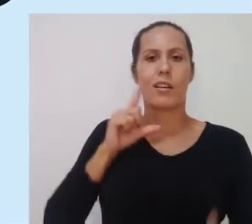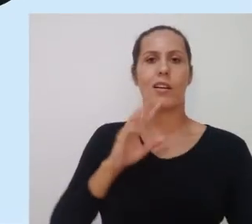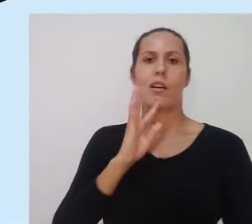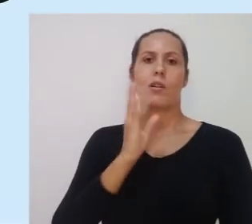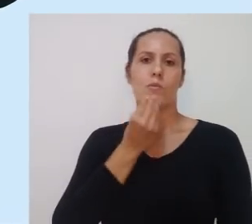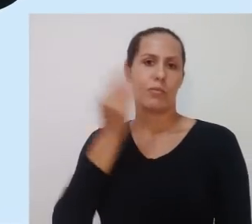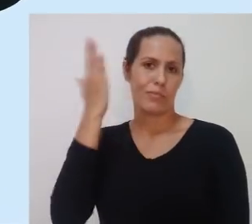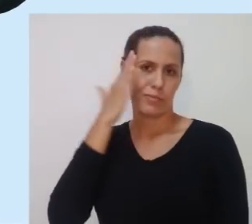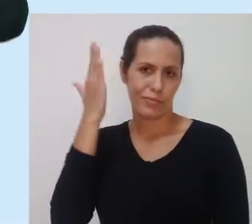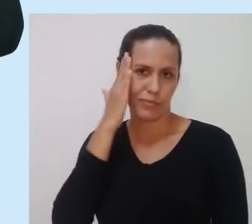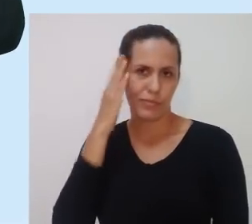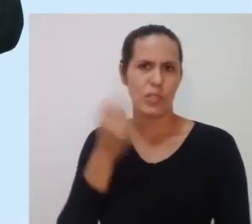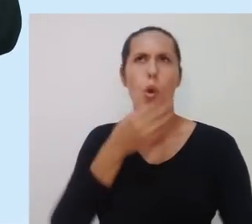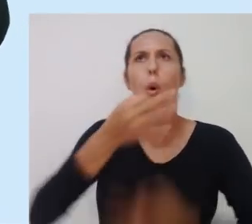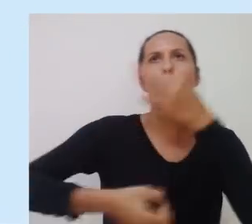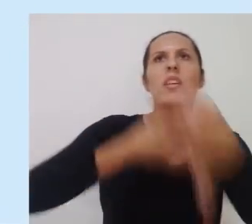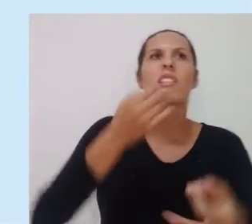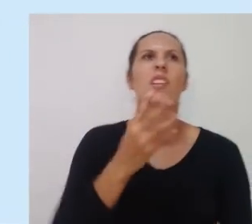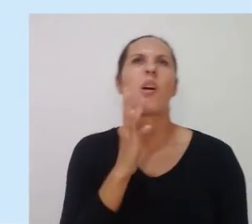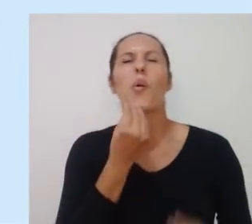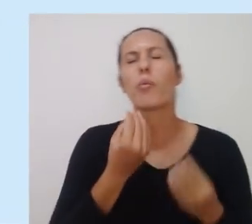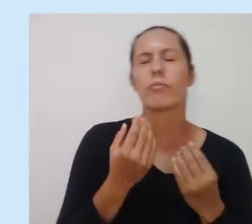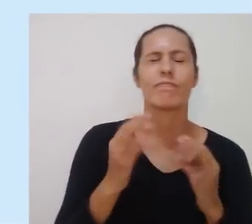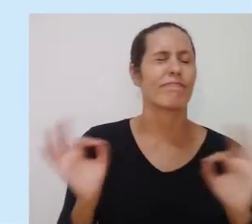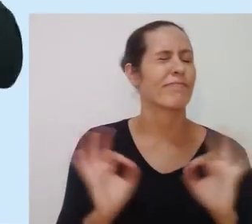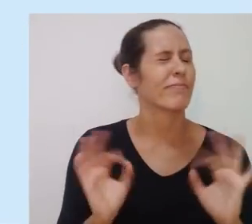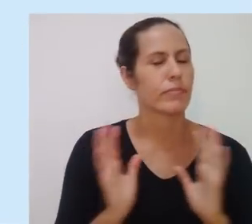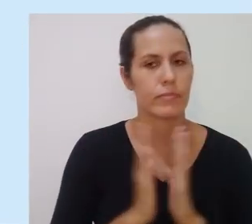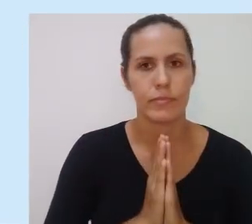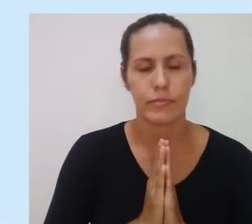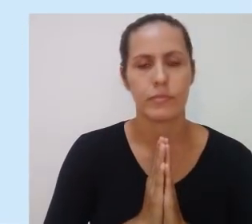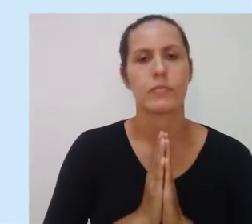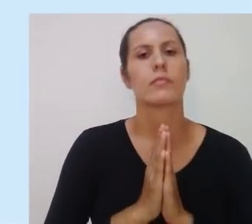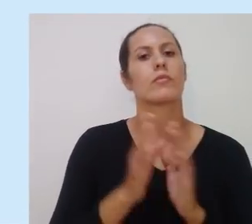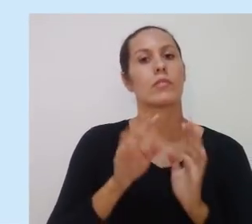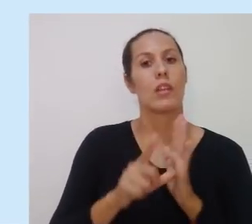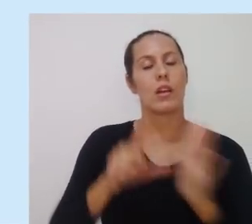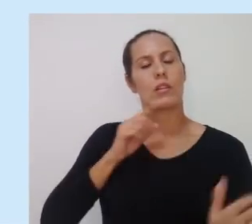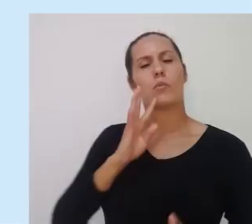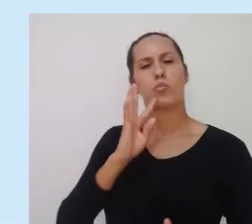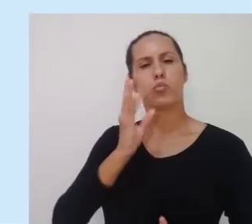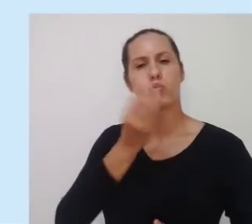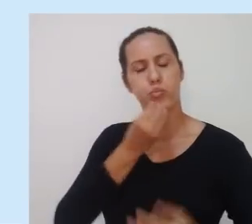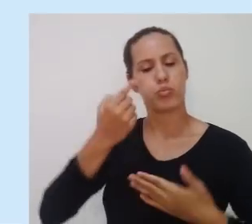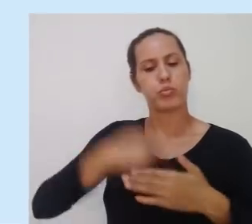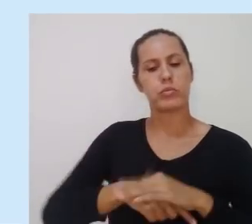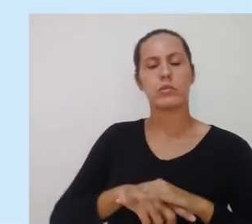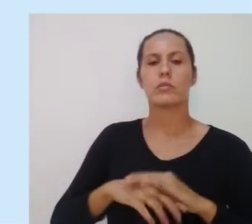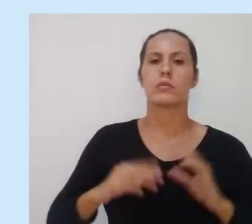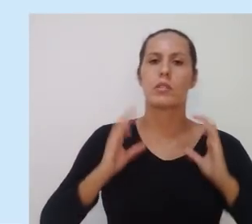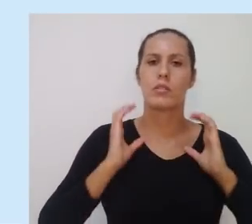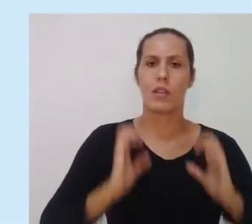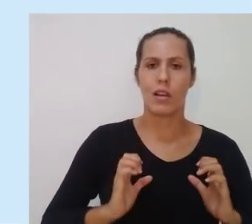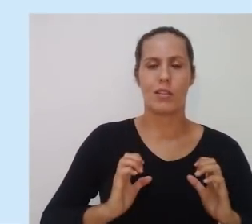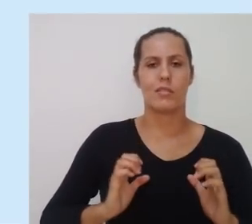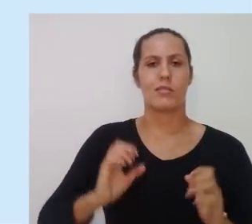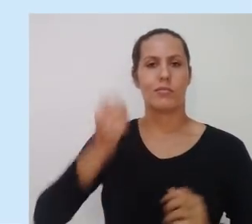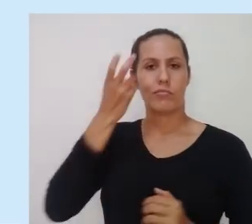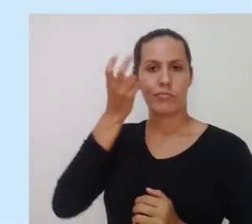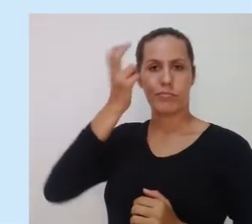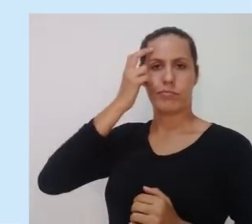se tiver conhecimento. Não saia dando opinião se você não conhece. Ok? Isso é